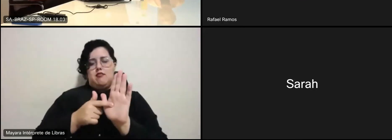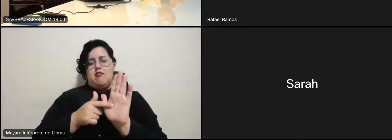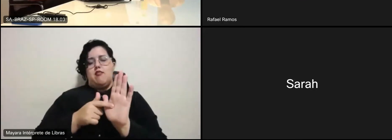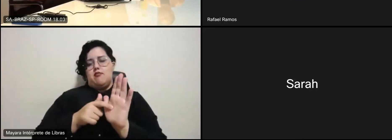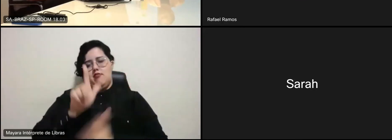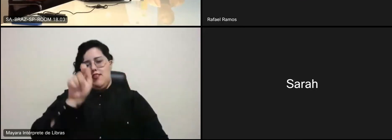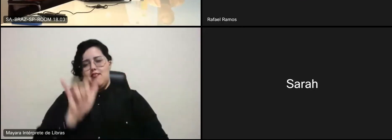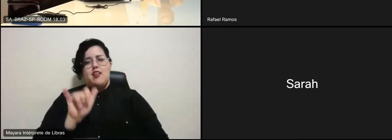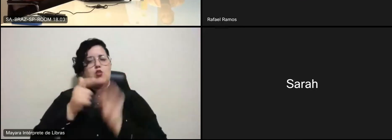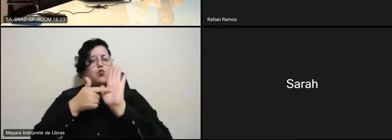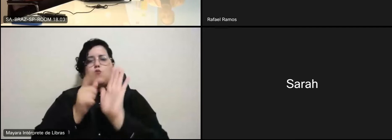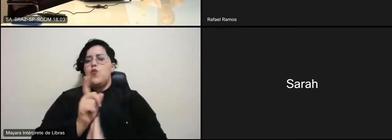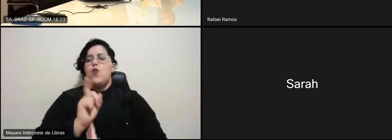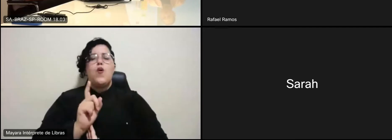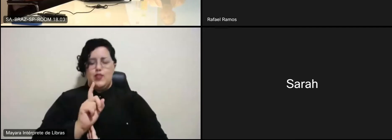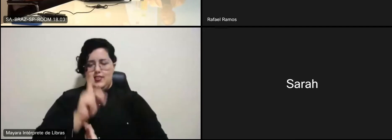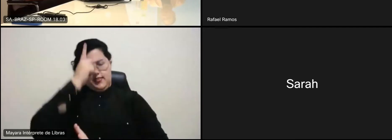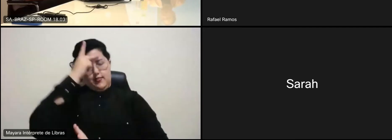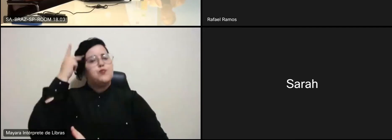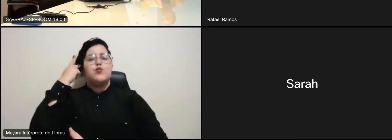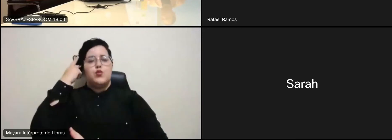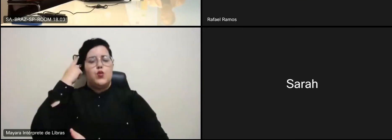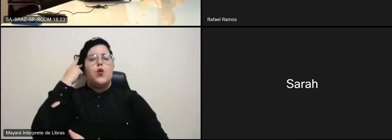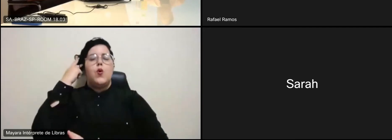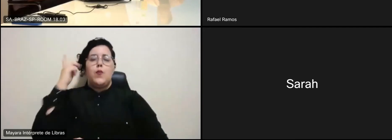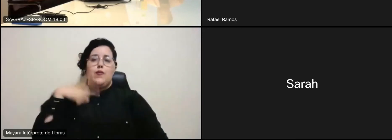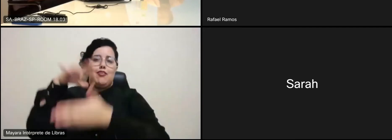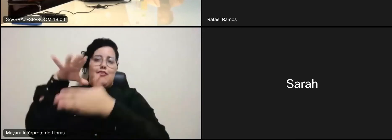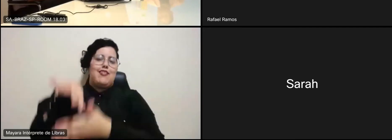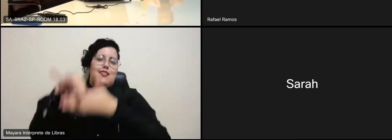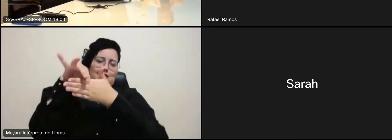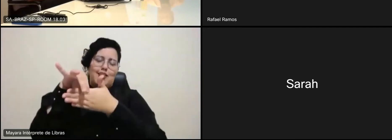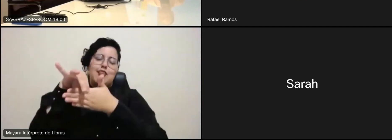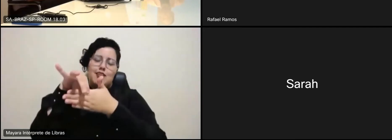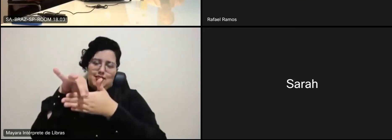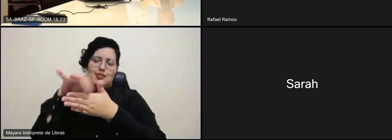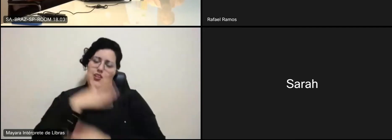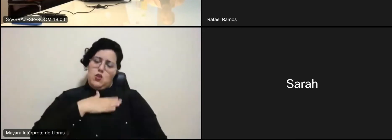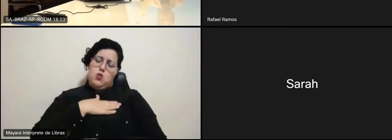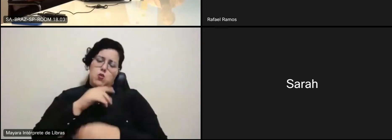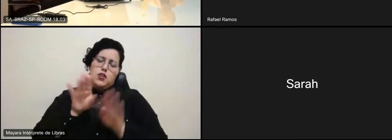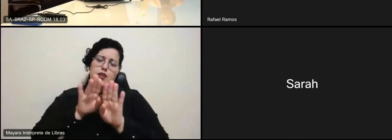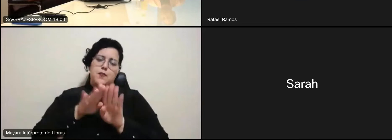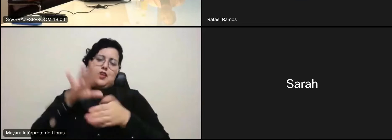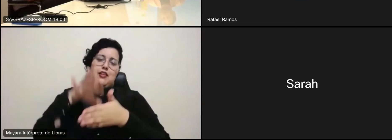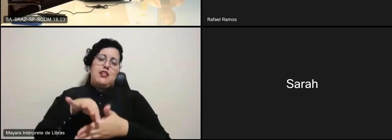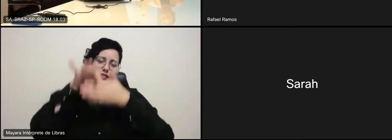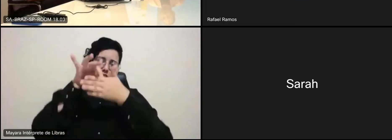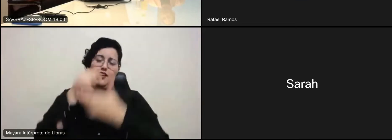via pessoas gays naquele meio. E frente à liderança, que eu também ocupava um papel de liderança, eu não tinha